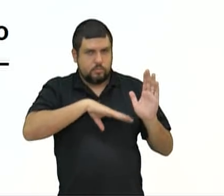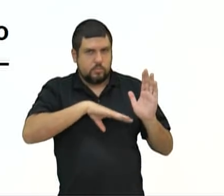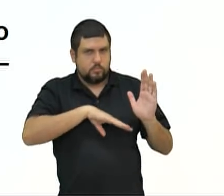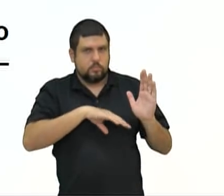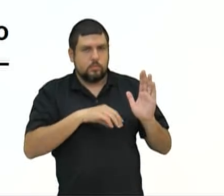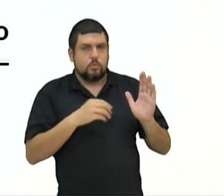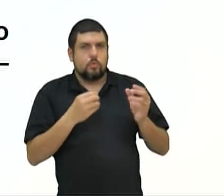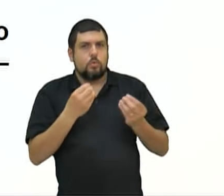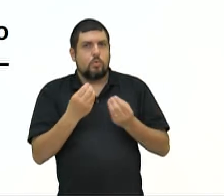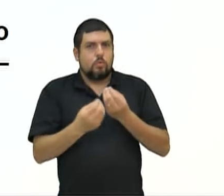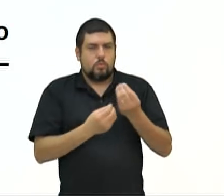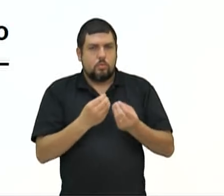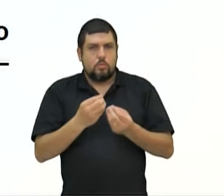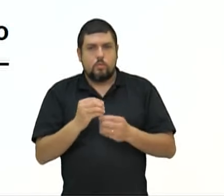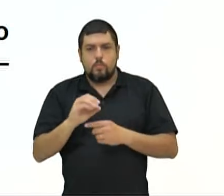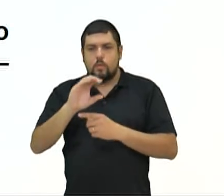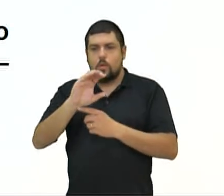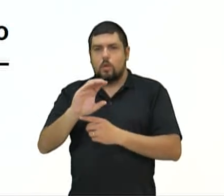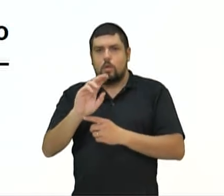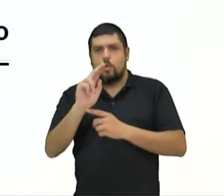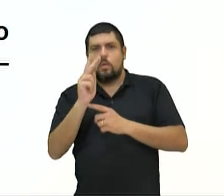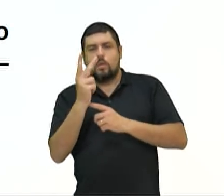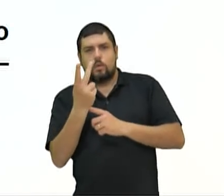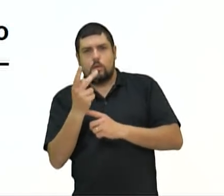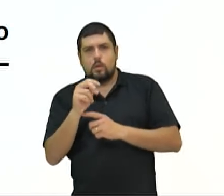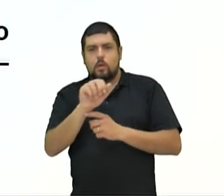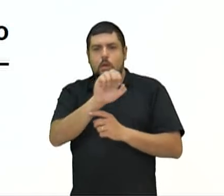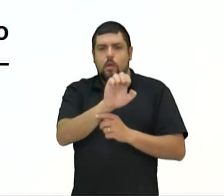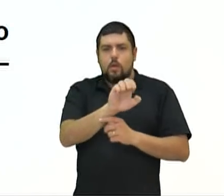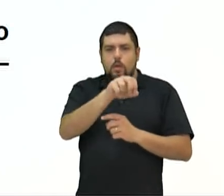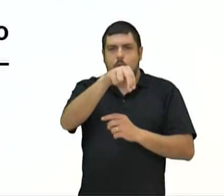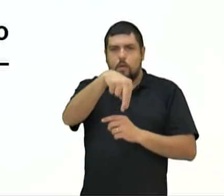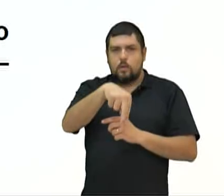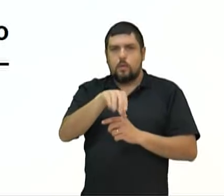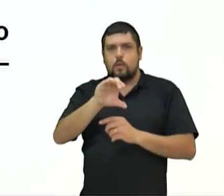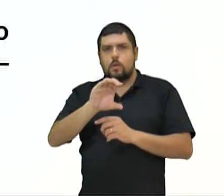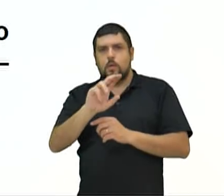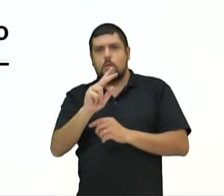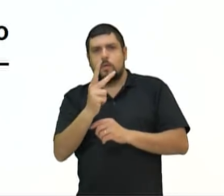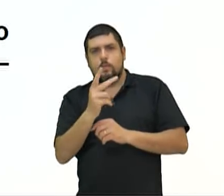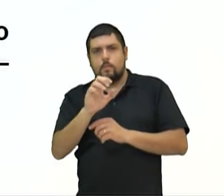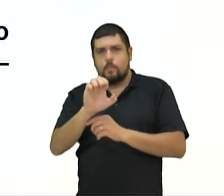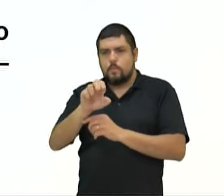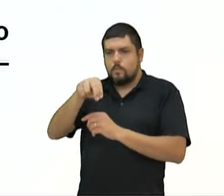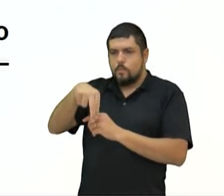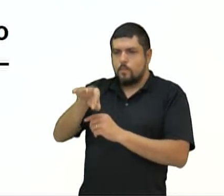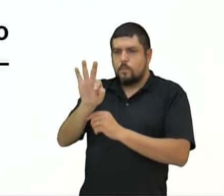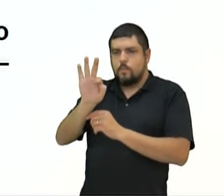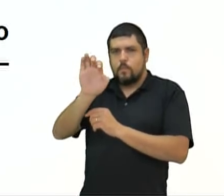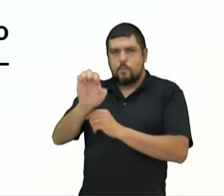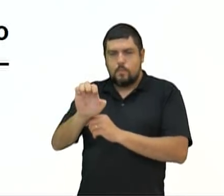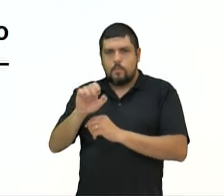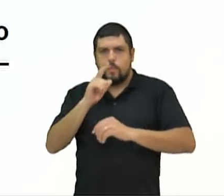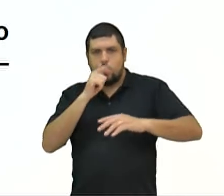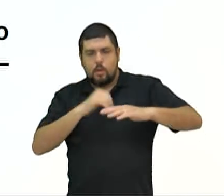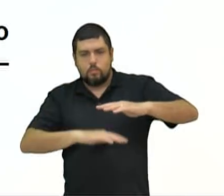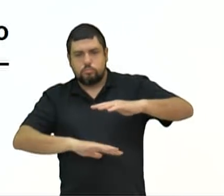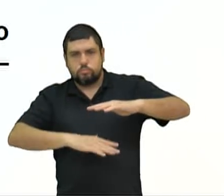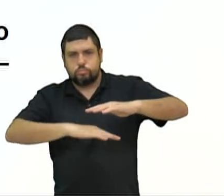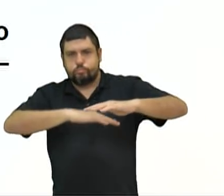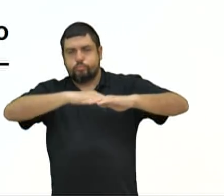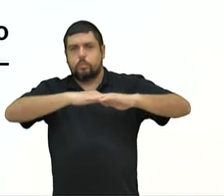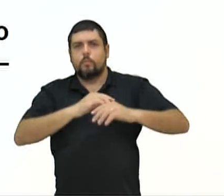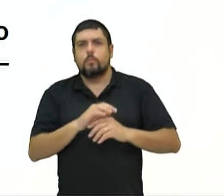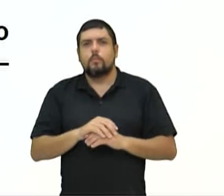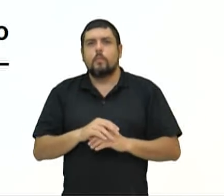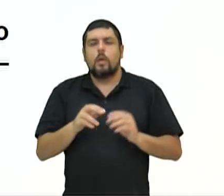correto é o emprego do CH na palavra enchente. A enchente alagou o centro da cidade. A norma ortográfica